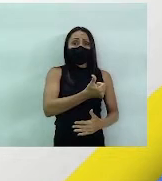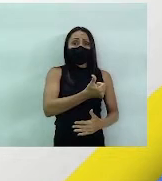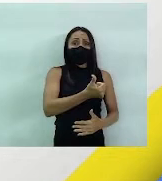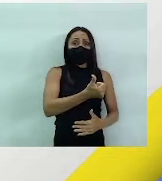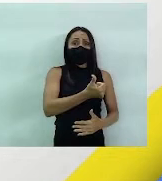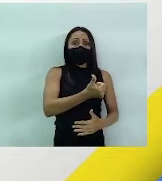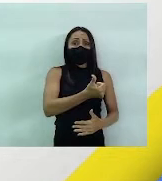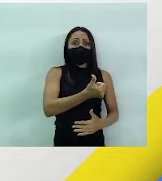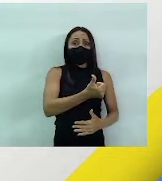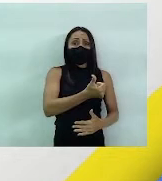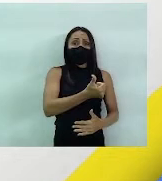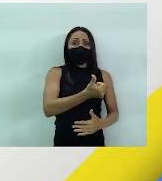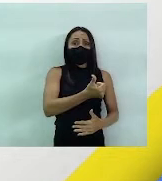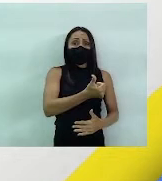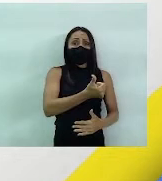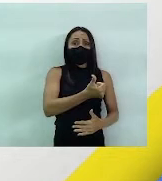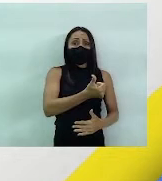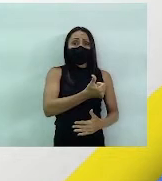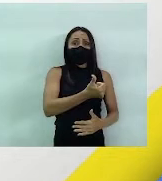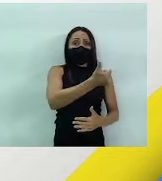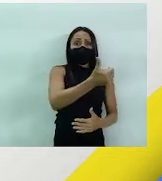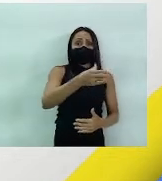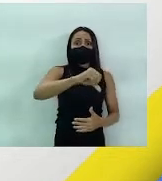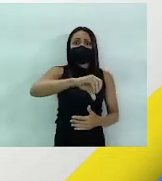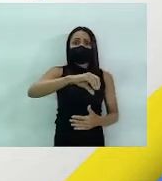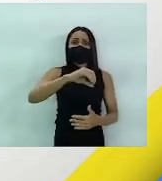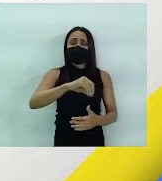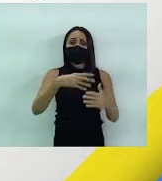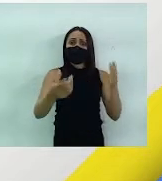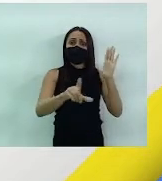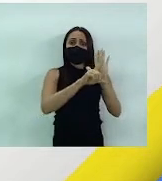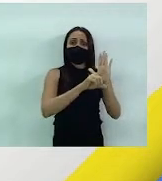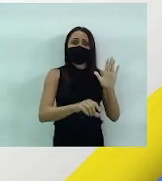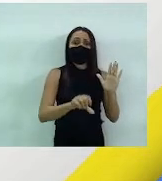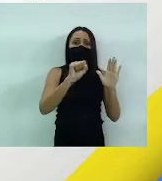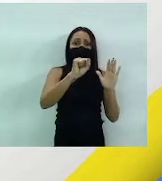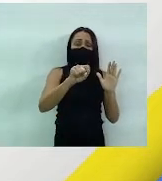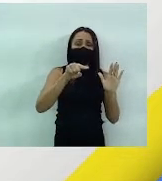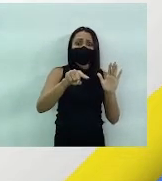rosa, marrom, amarelo, azul. A Lei